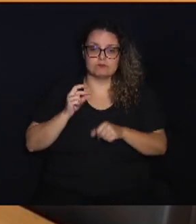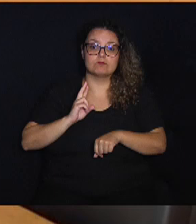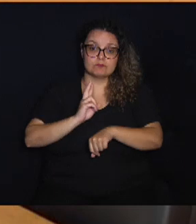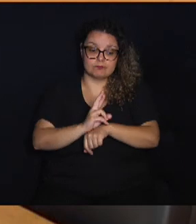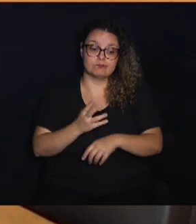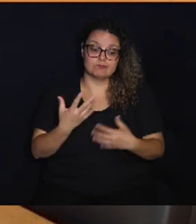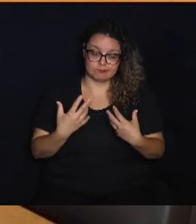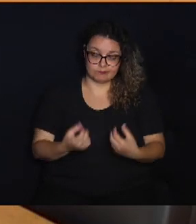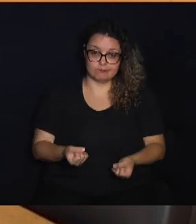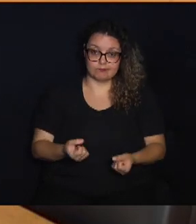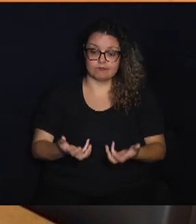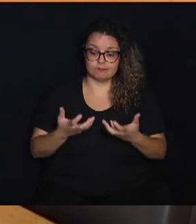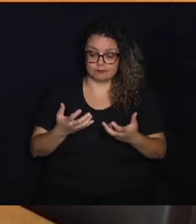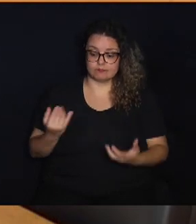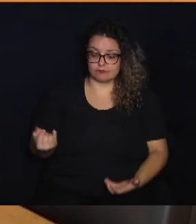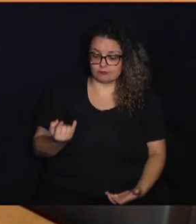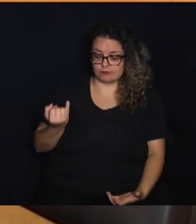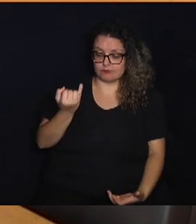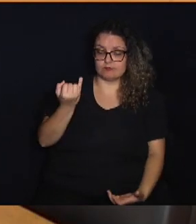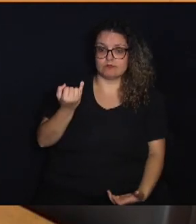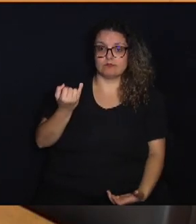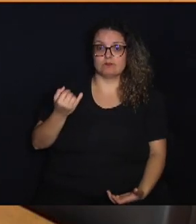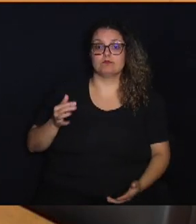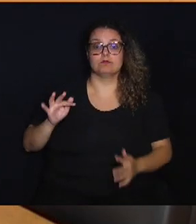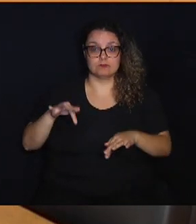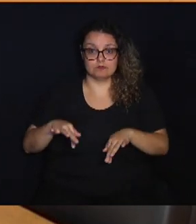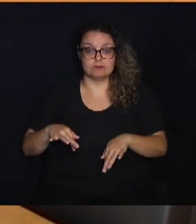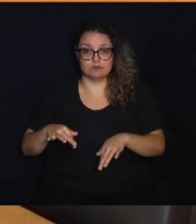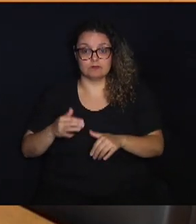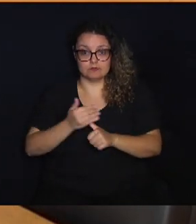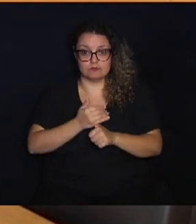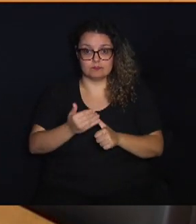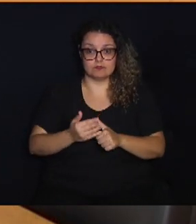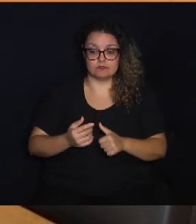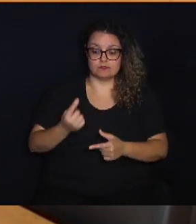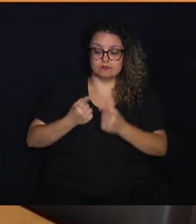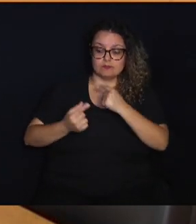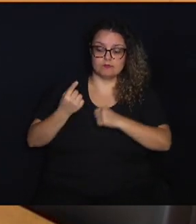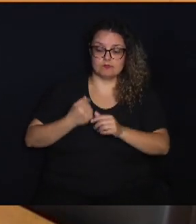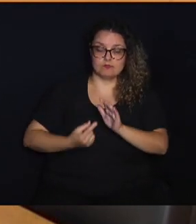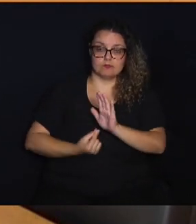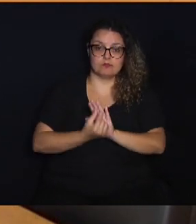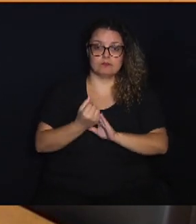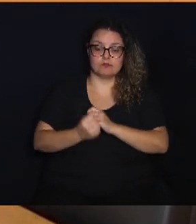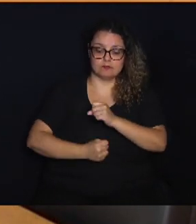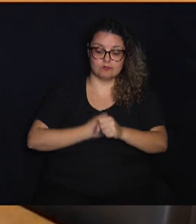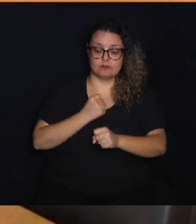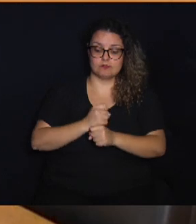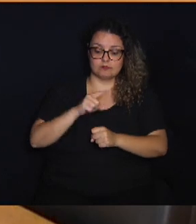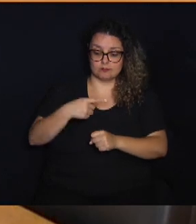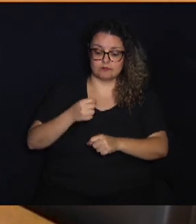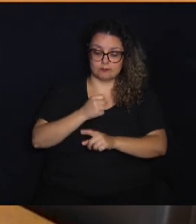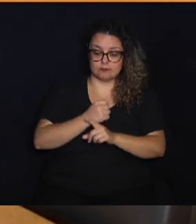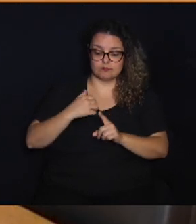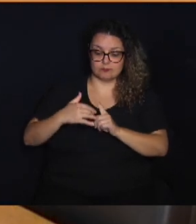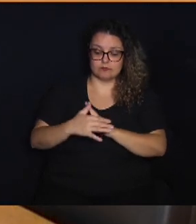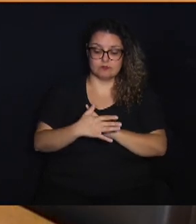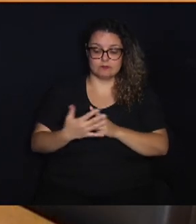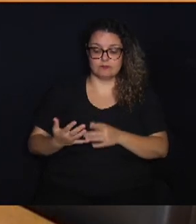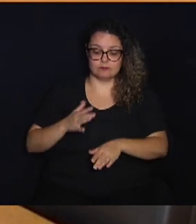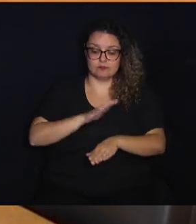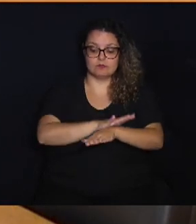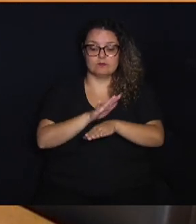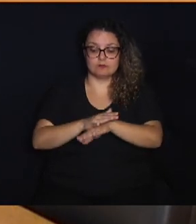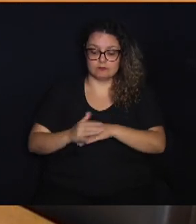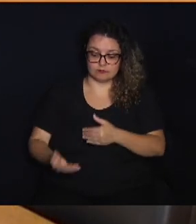valorizar nessa finalzinho dessa legislatura, para o orçamento do ano que vem, que as entidades socioassistenciais possam desenvolver,